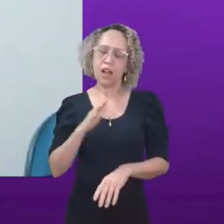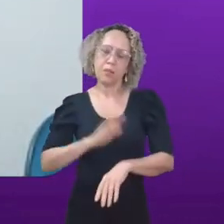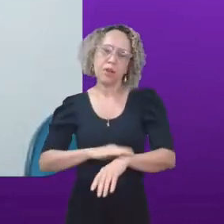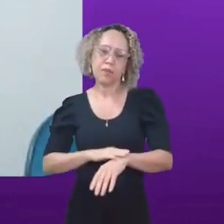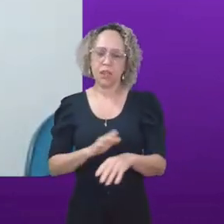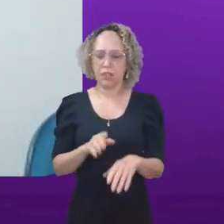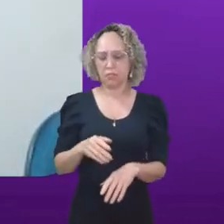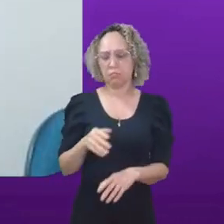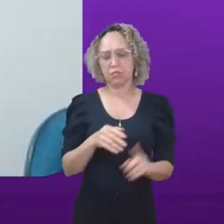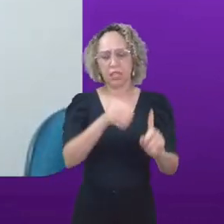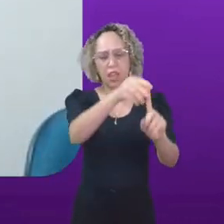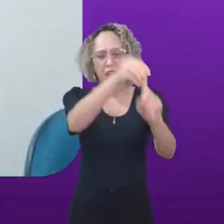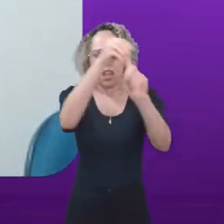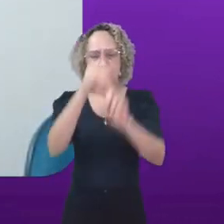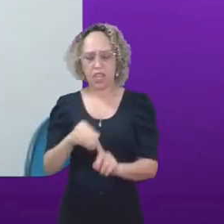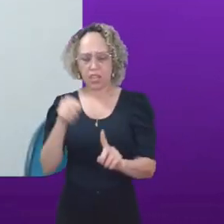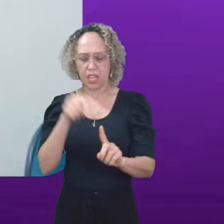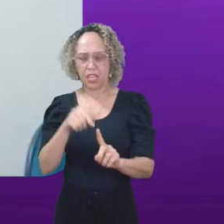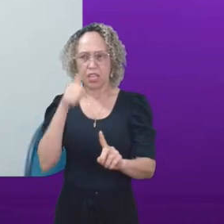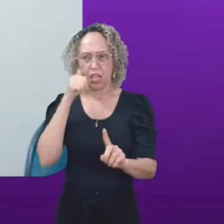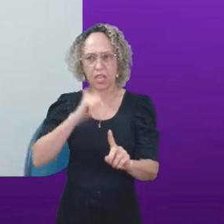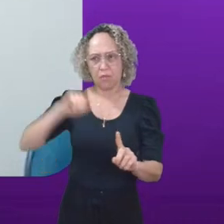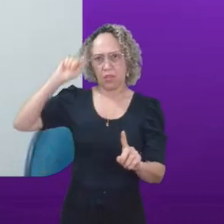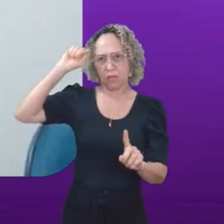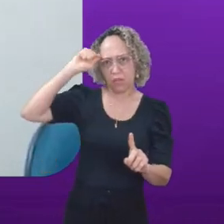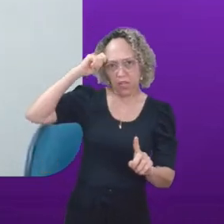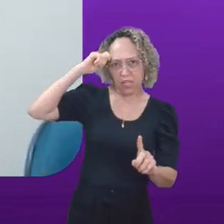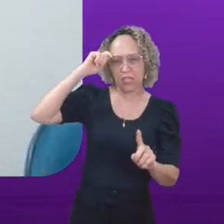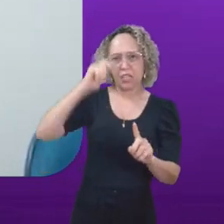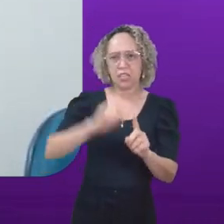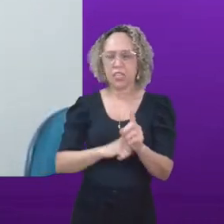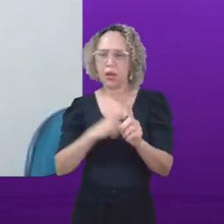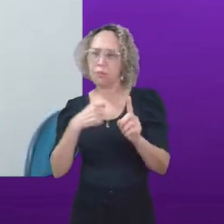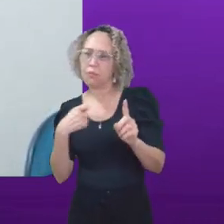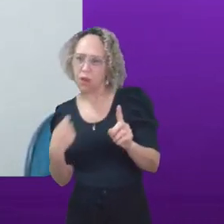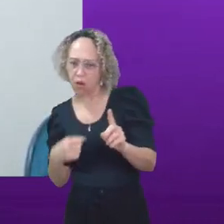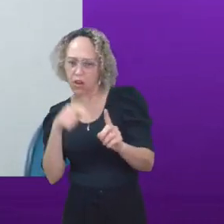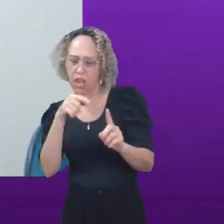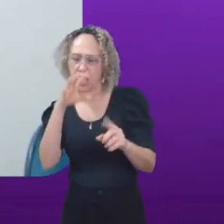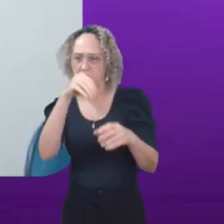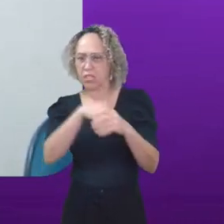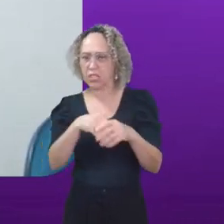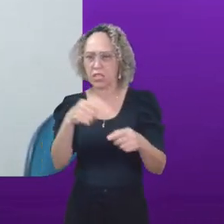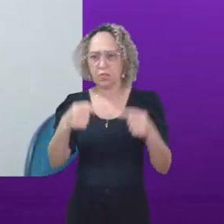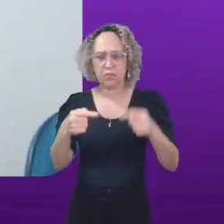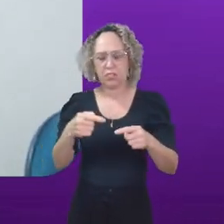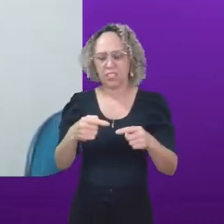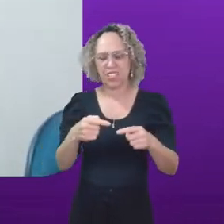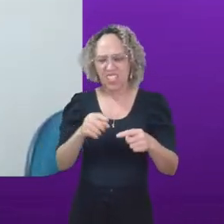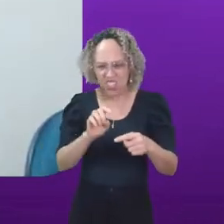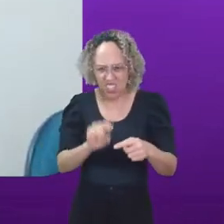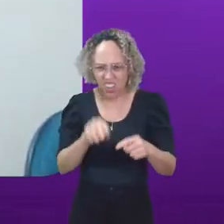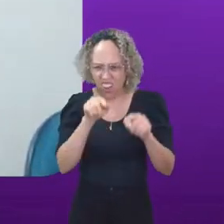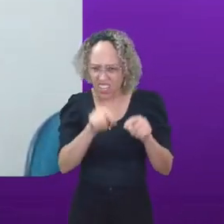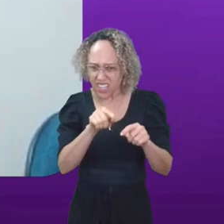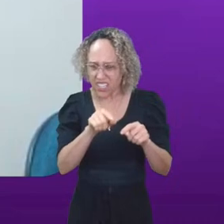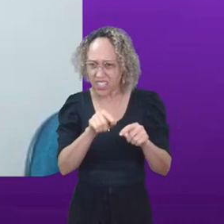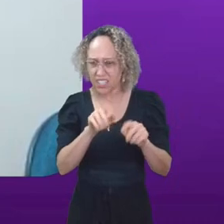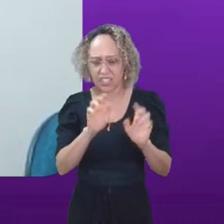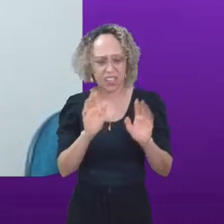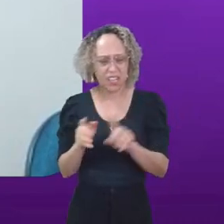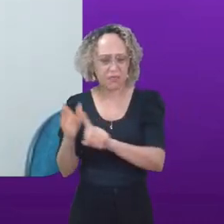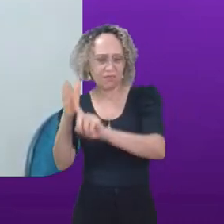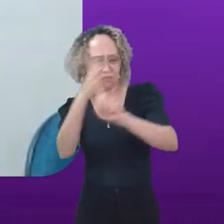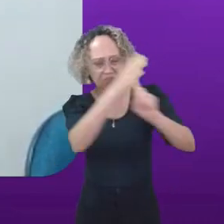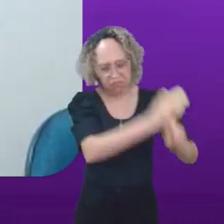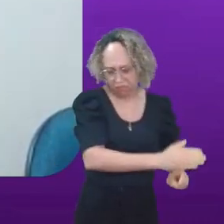essa daqui é fulana de tal, ela é mulher, ela é preta, ela é quilombola, e ela está na política, né, e ela ser assim colocada de